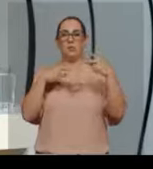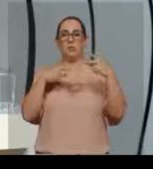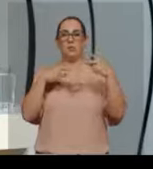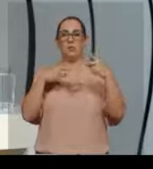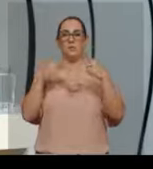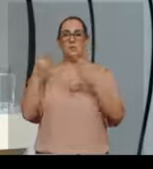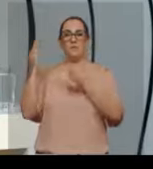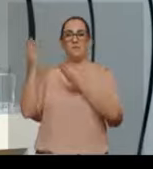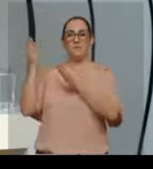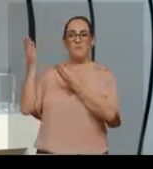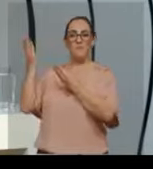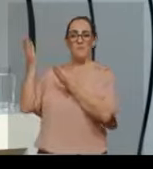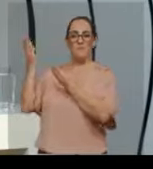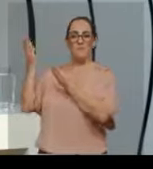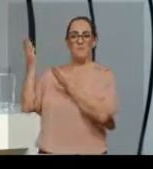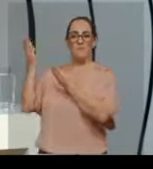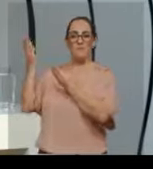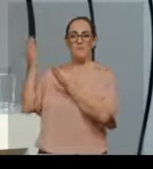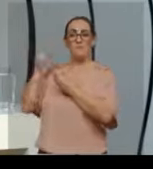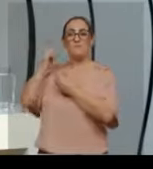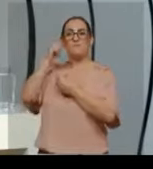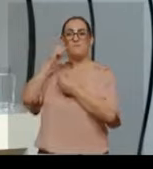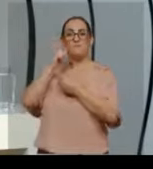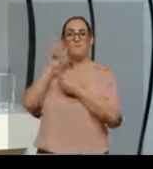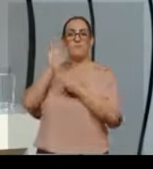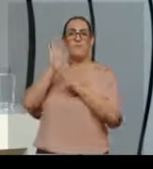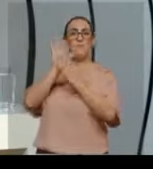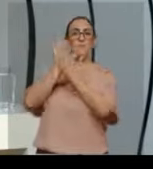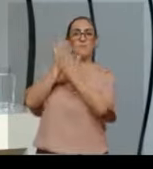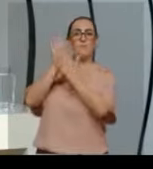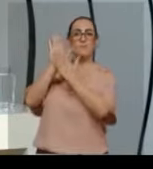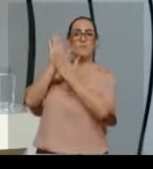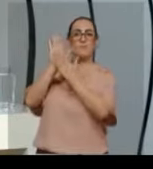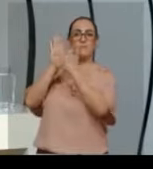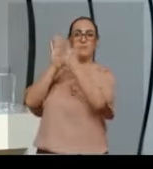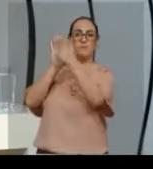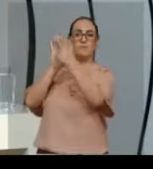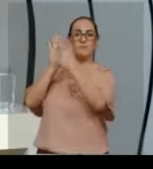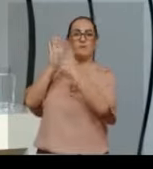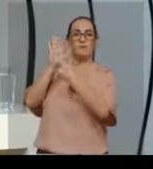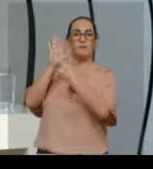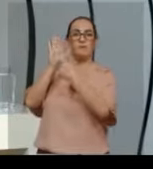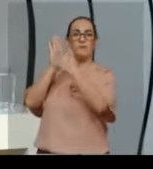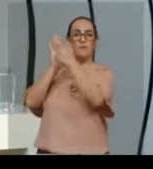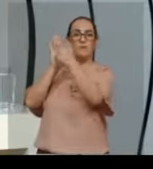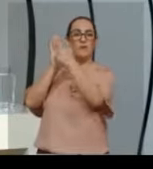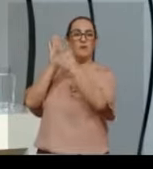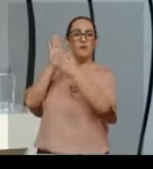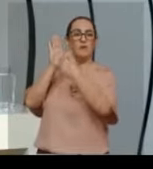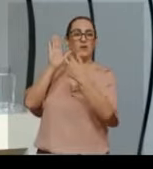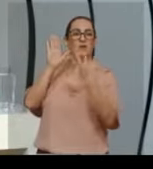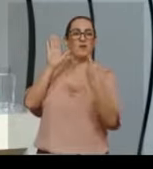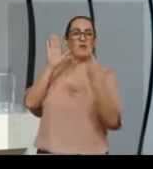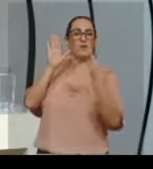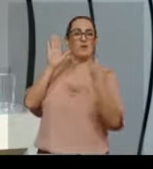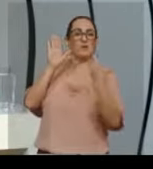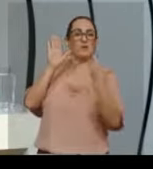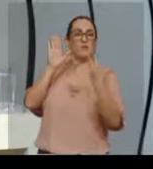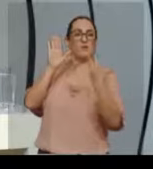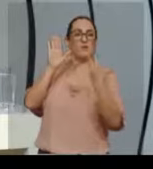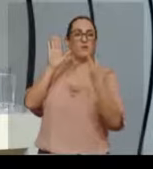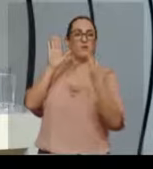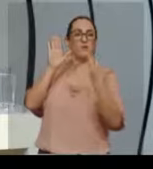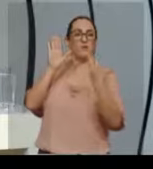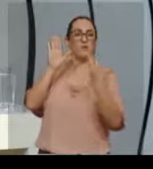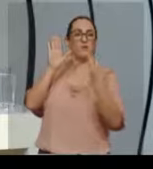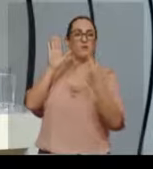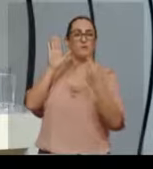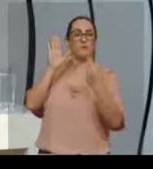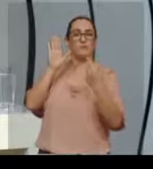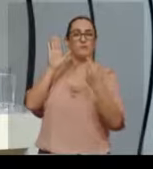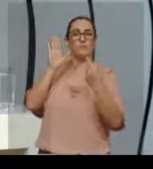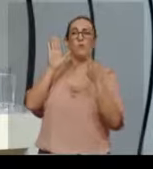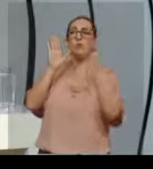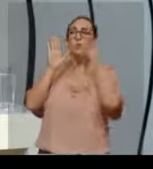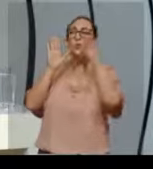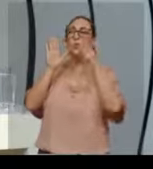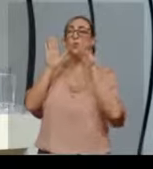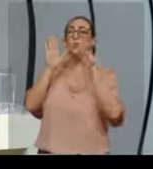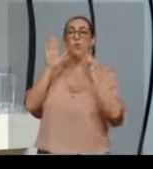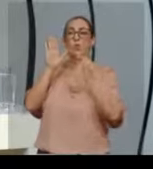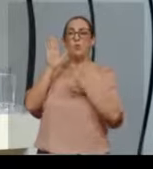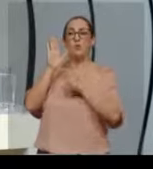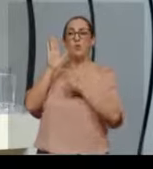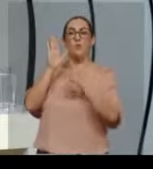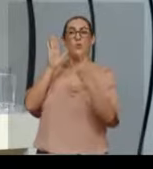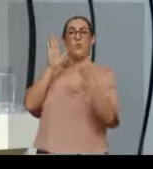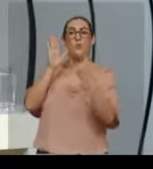consigo colocar a minha mão aqui e ver que eles estão no mesmo plano. Ao mesmo tempo, eu enxergo que um está